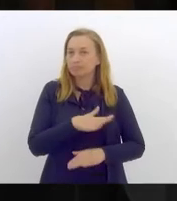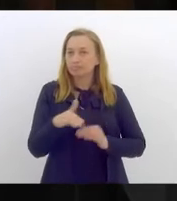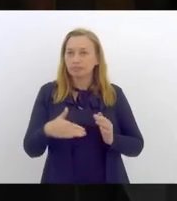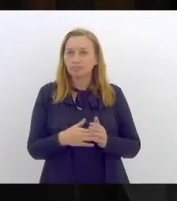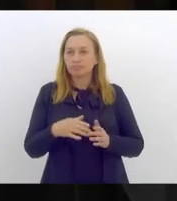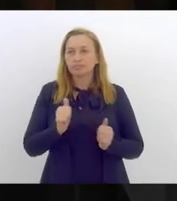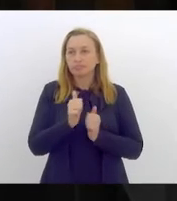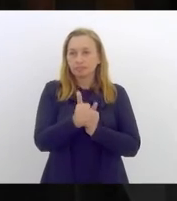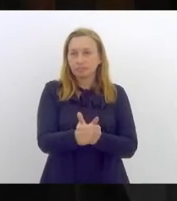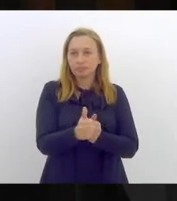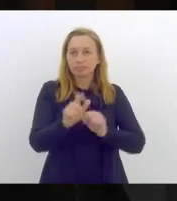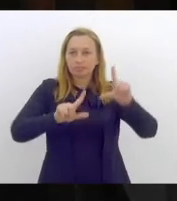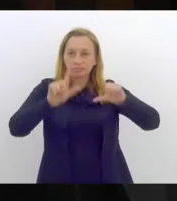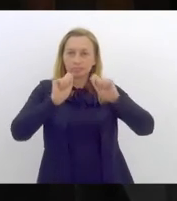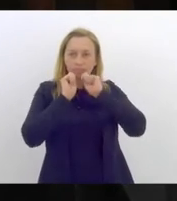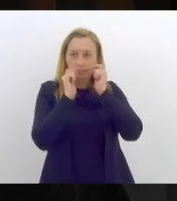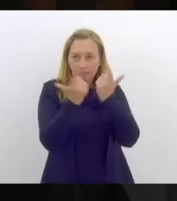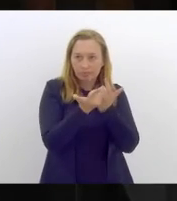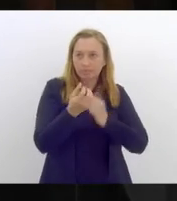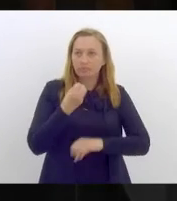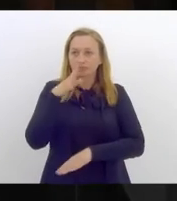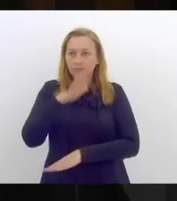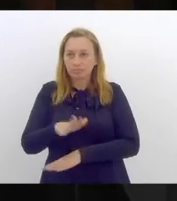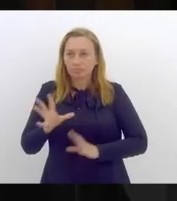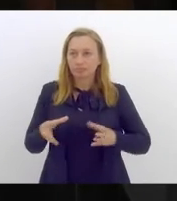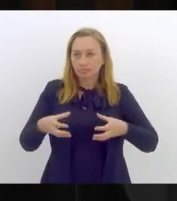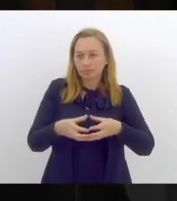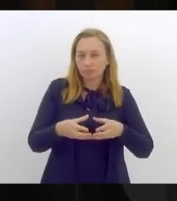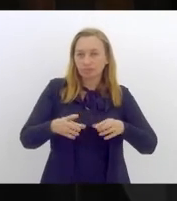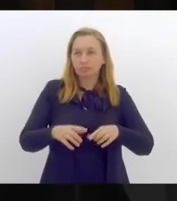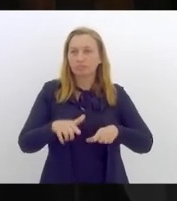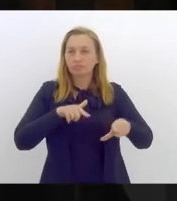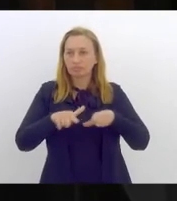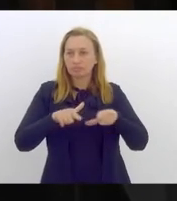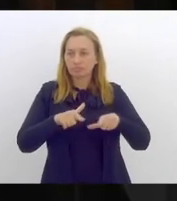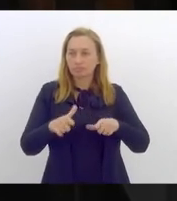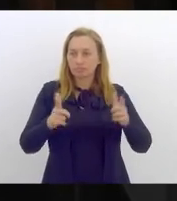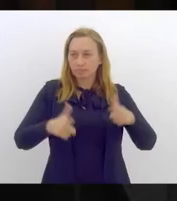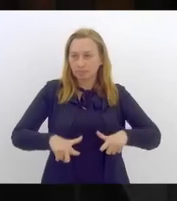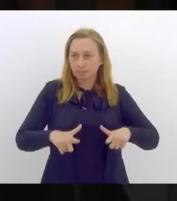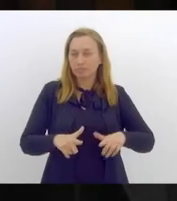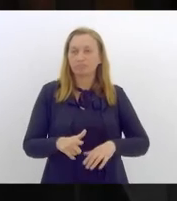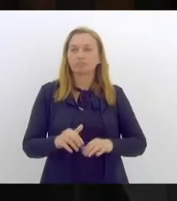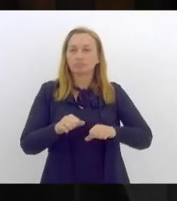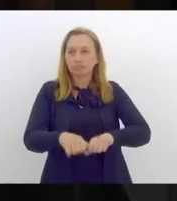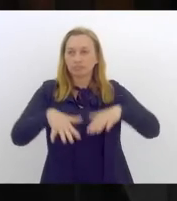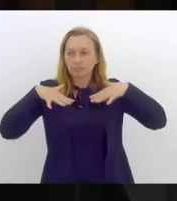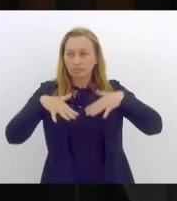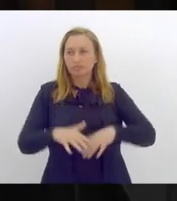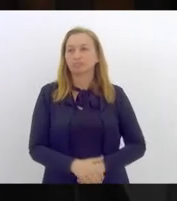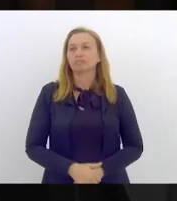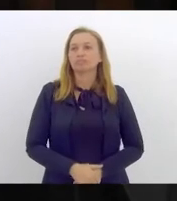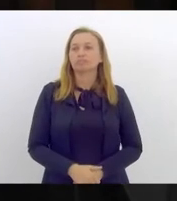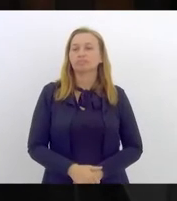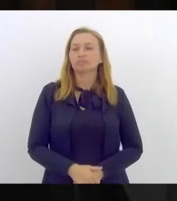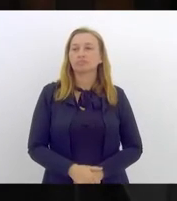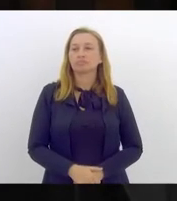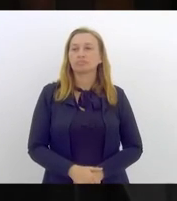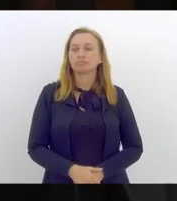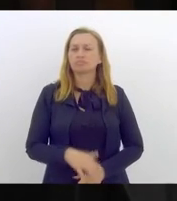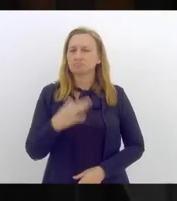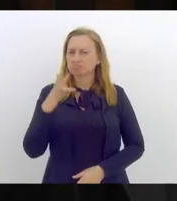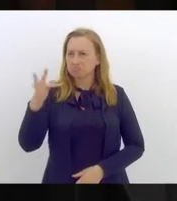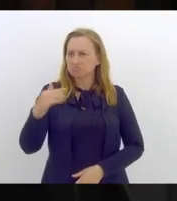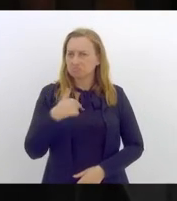que nos acompanham pela TV Alerge. E boa tarde ao conjunto dos servidores aqui presentes no plenário. Eu serei muito